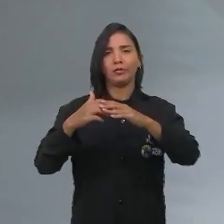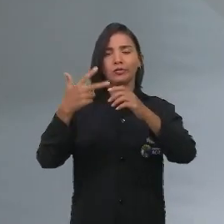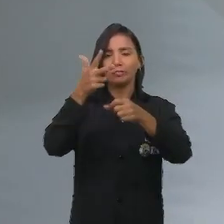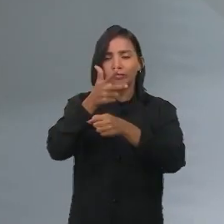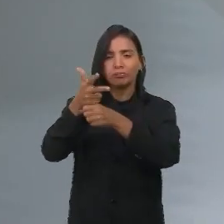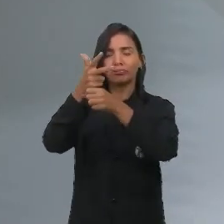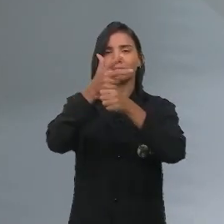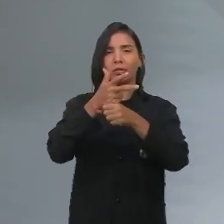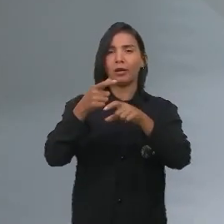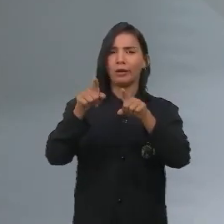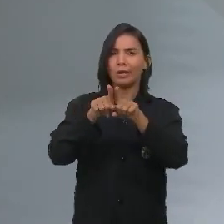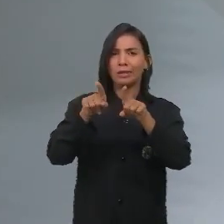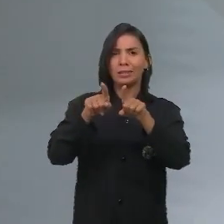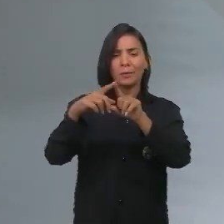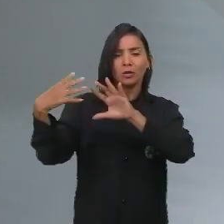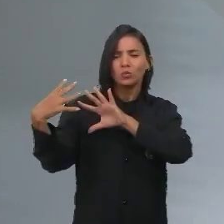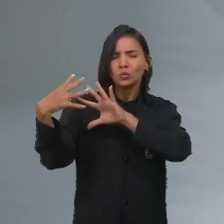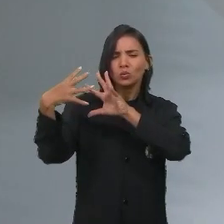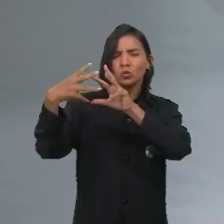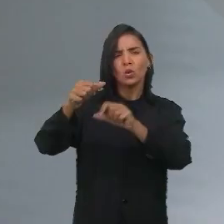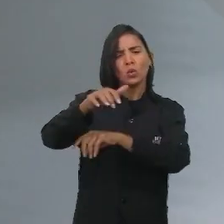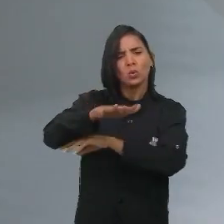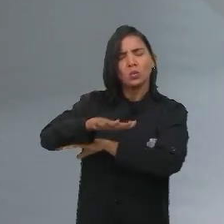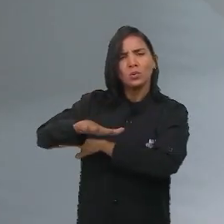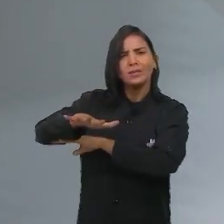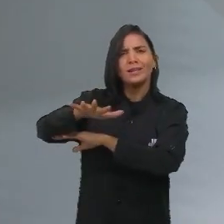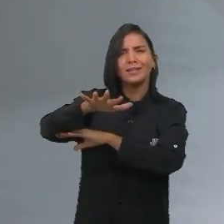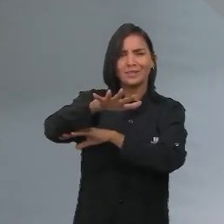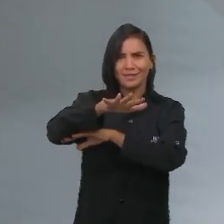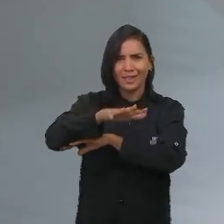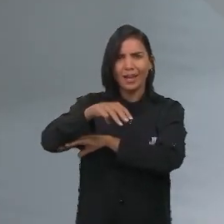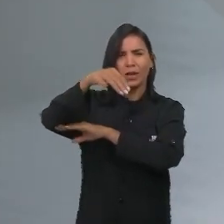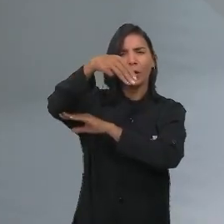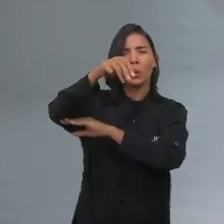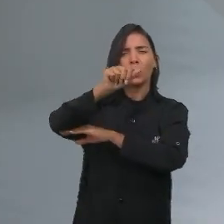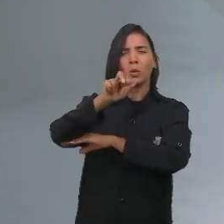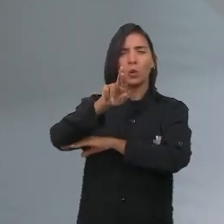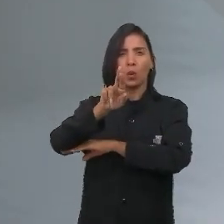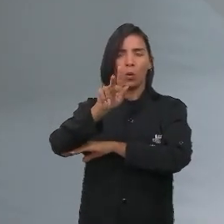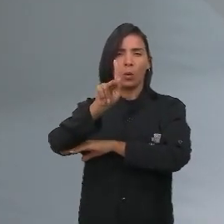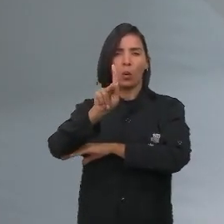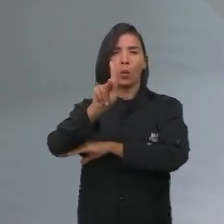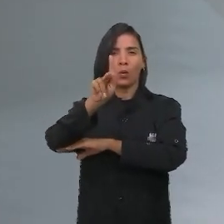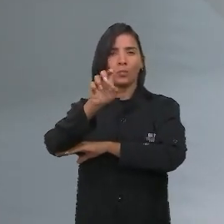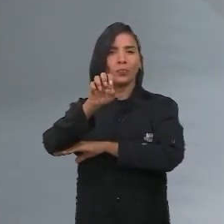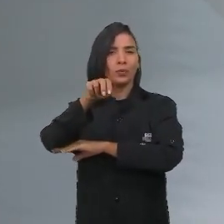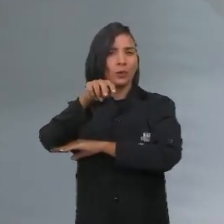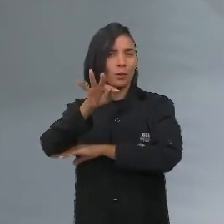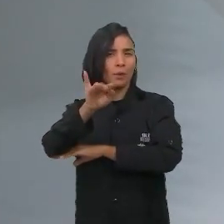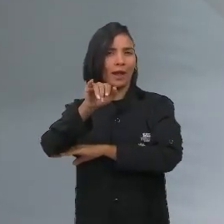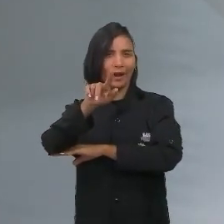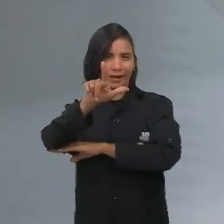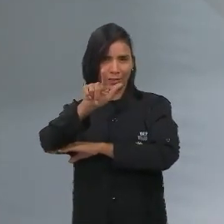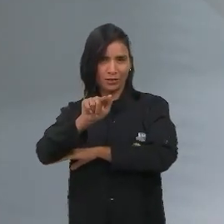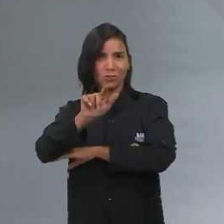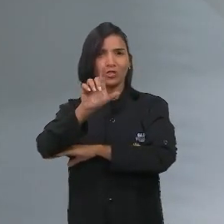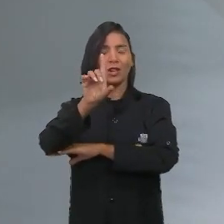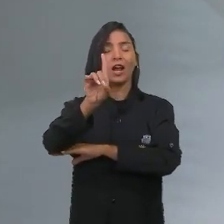marketing digital acaba contribuindo, digamos assim, para que nós venhamos a consumir com